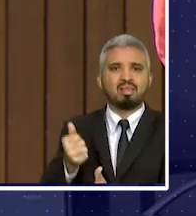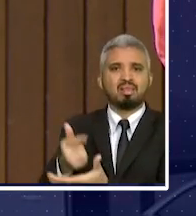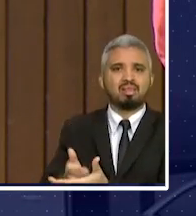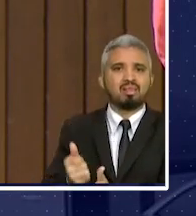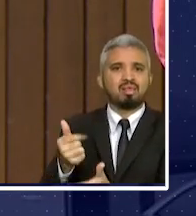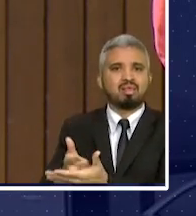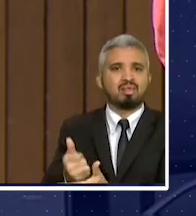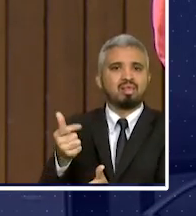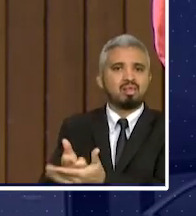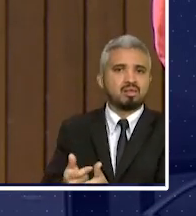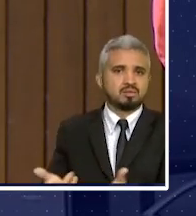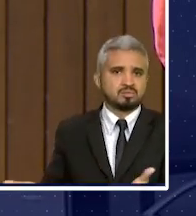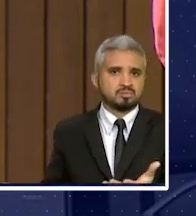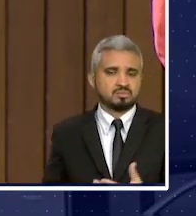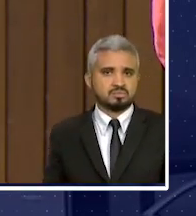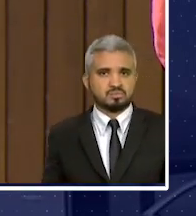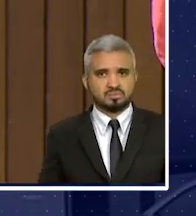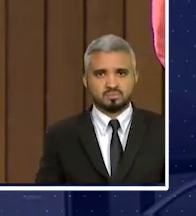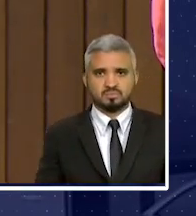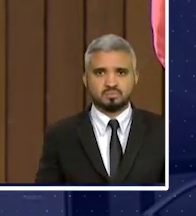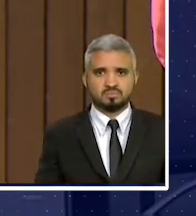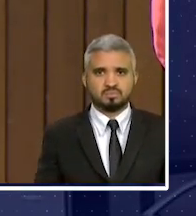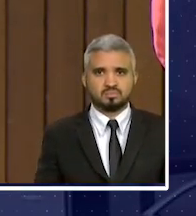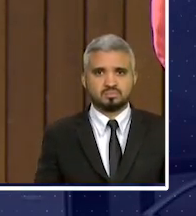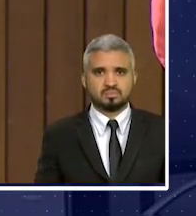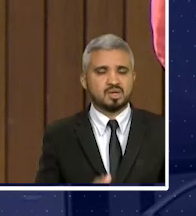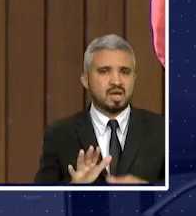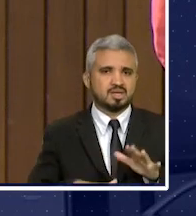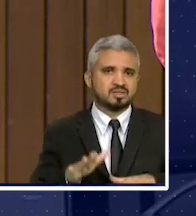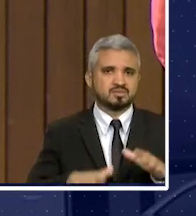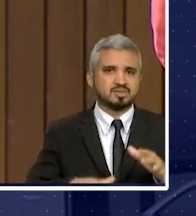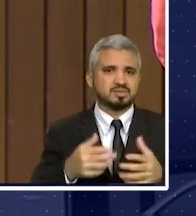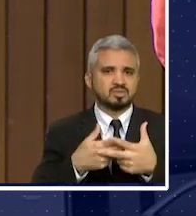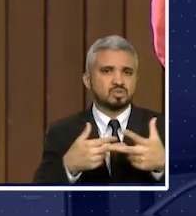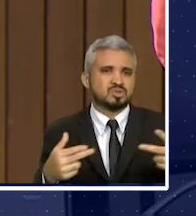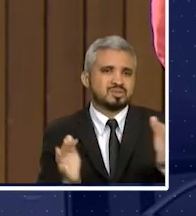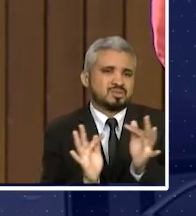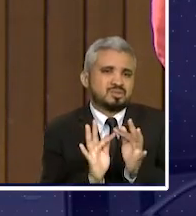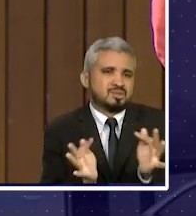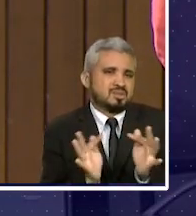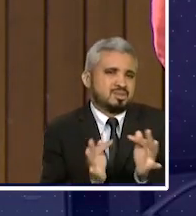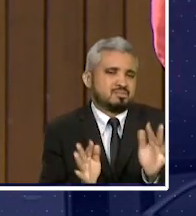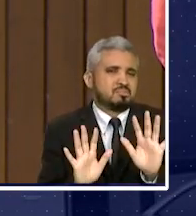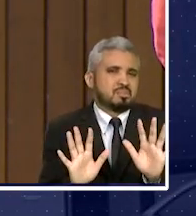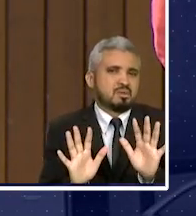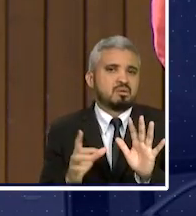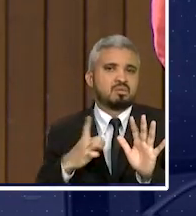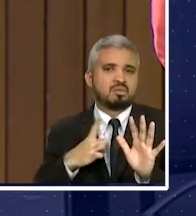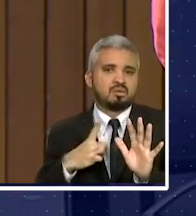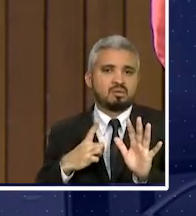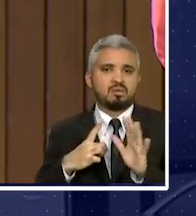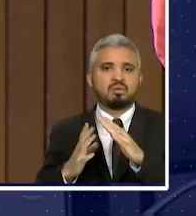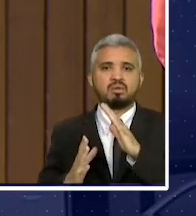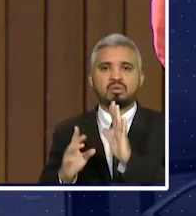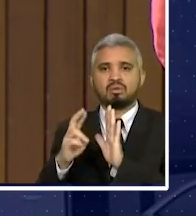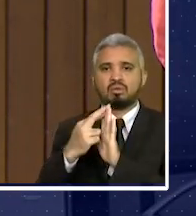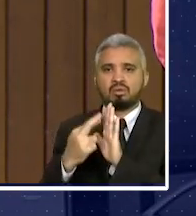de emprego e renda por meio do empreendedorismo. A ideia é regulamentar, em âmbito estadual, a Lei Federal